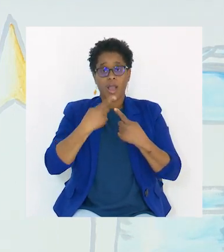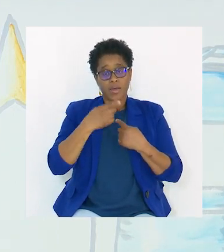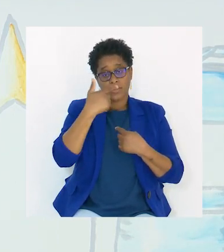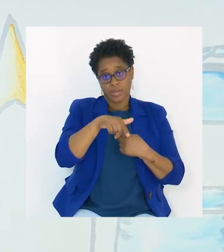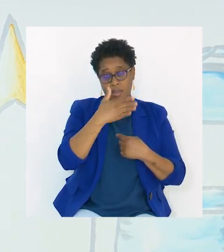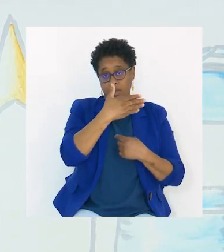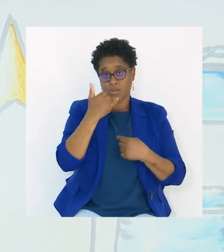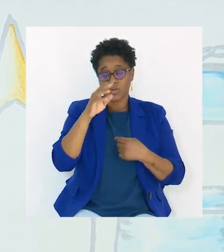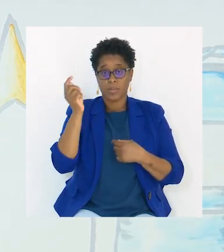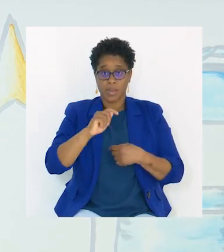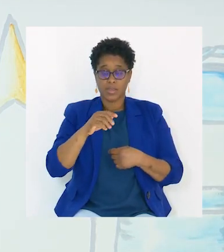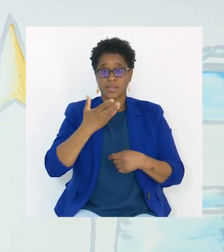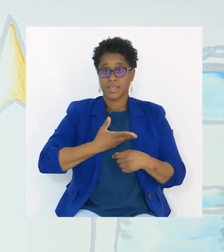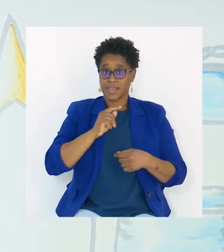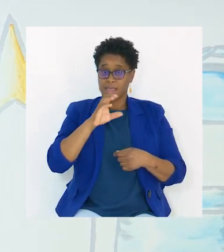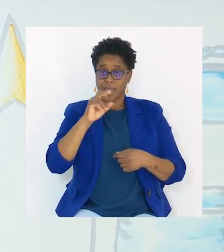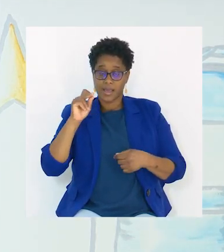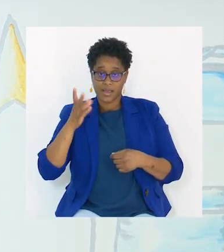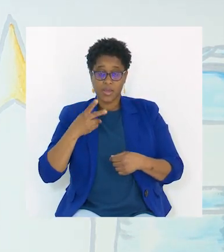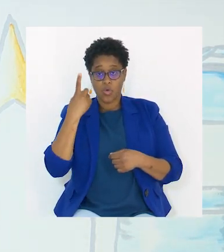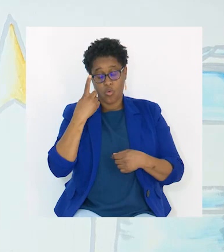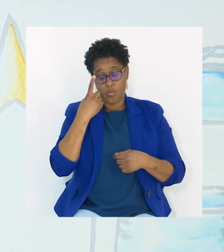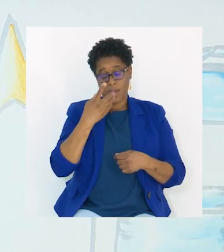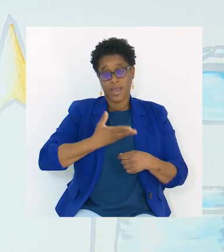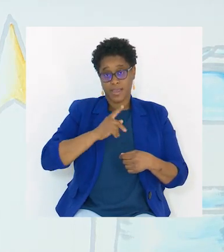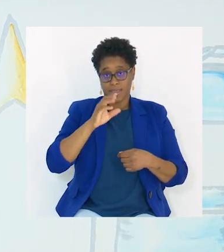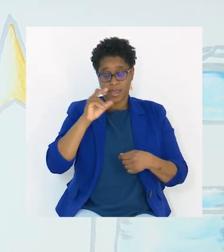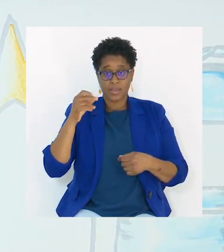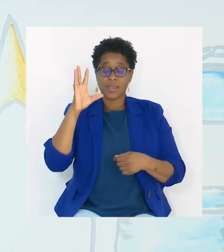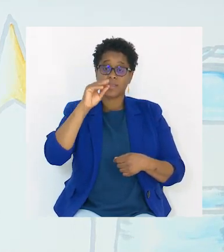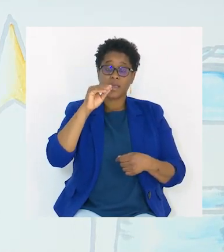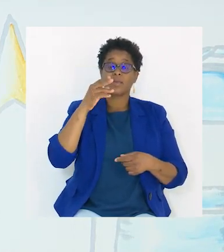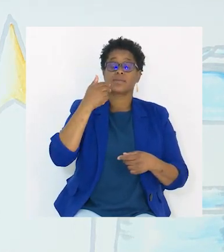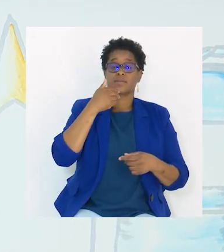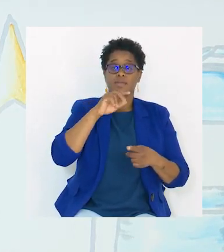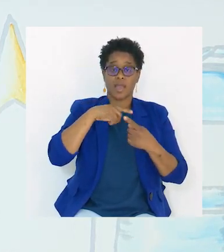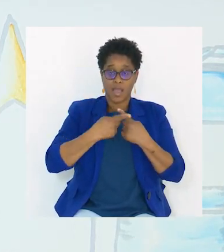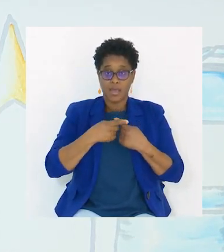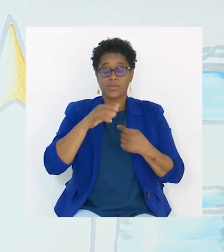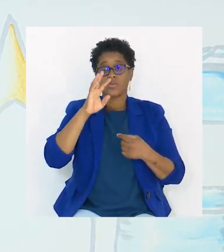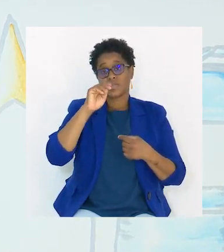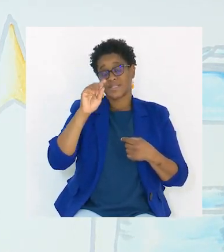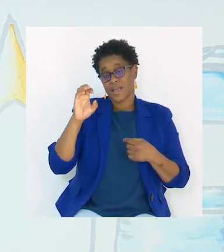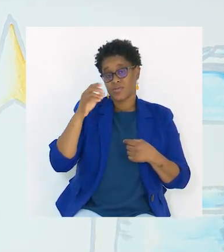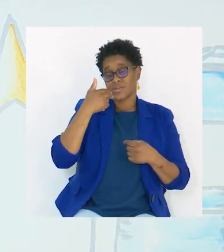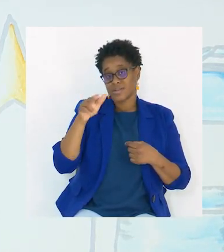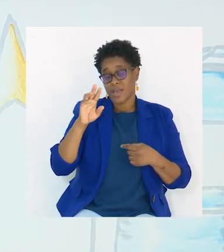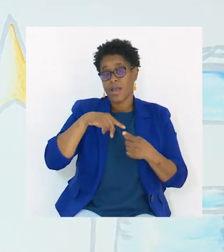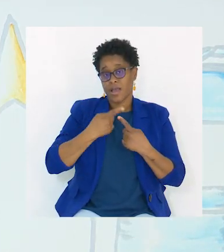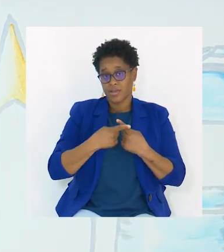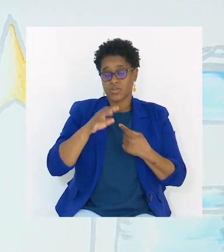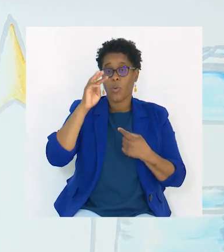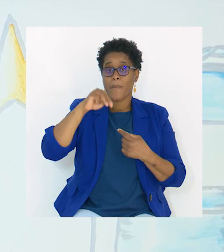Décadas. Uma década tem 10 anos e um século tem 100 anos e um milênio tem 1000 anos.